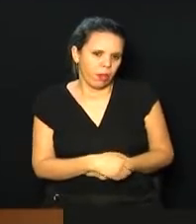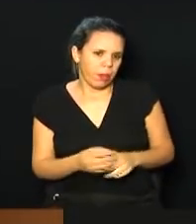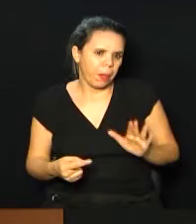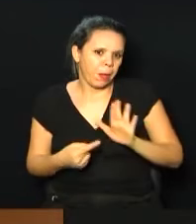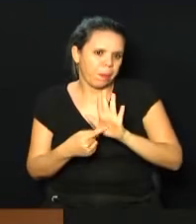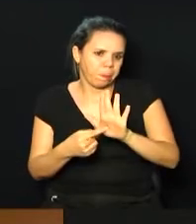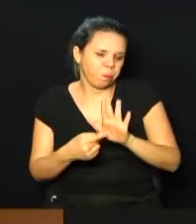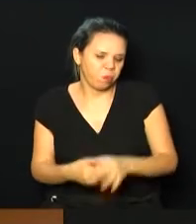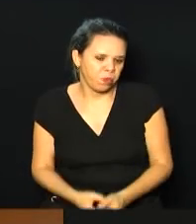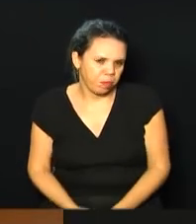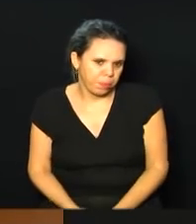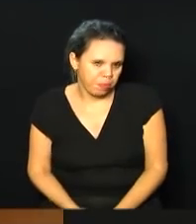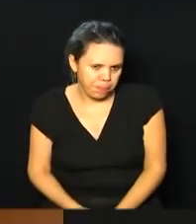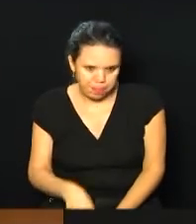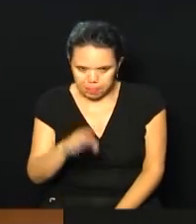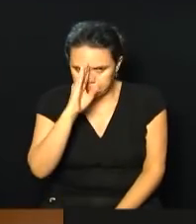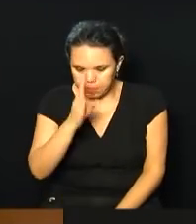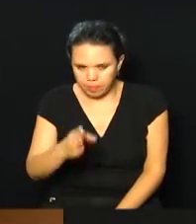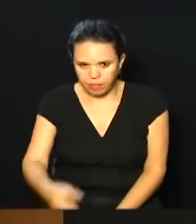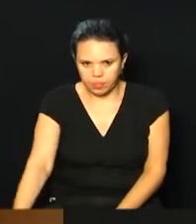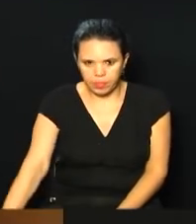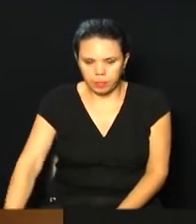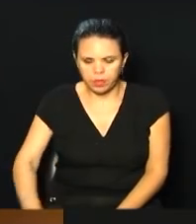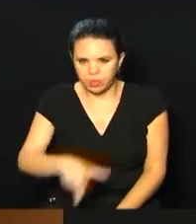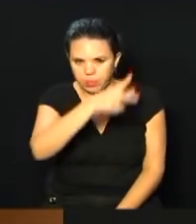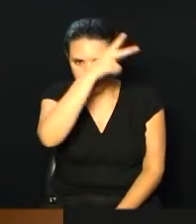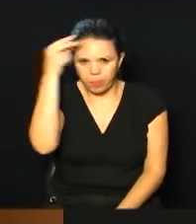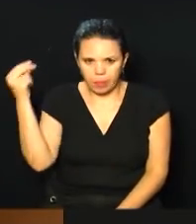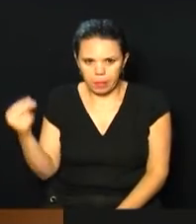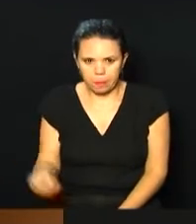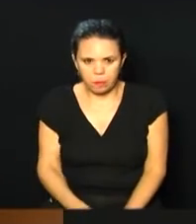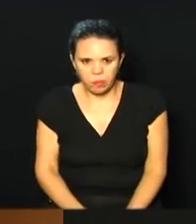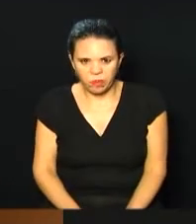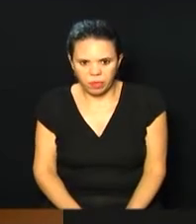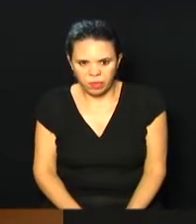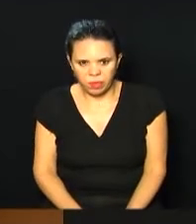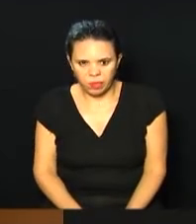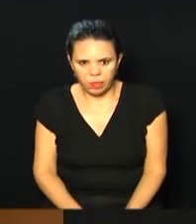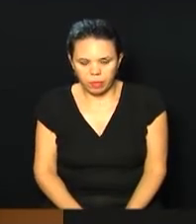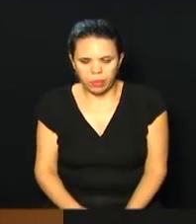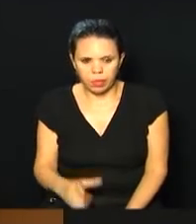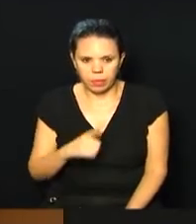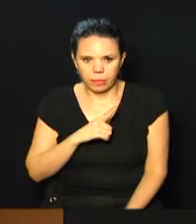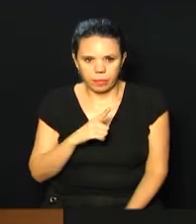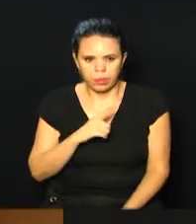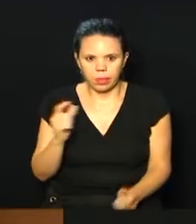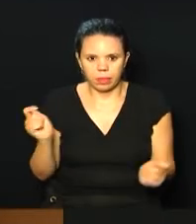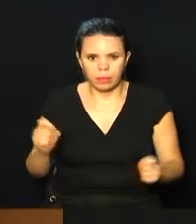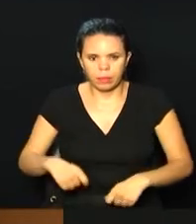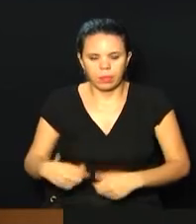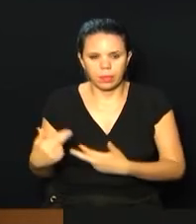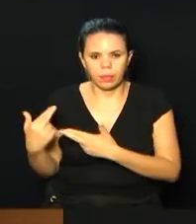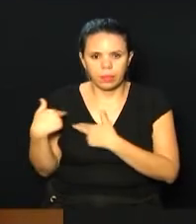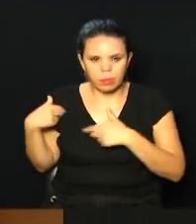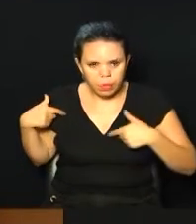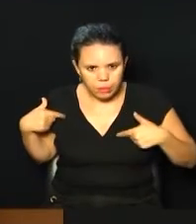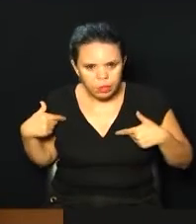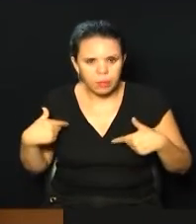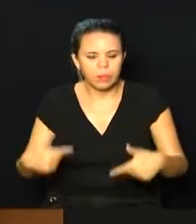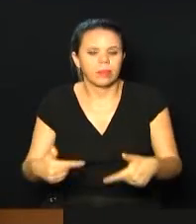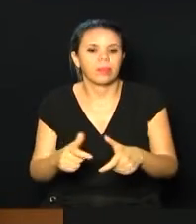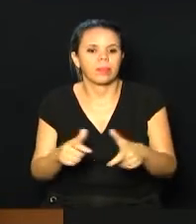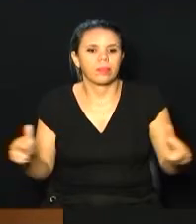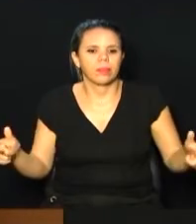mostra, principalmente, que a prefeitura ela tem uma capacidade de atuação